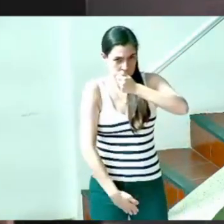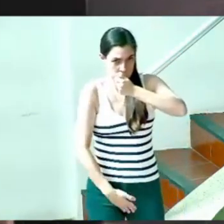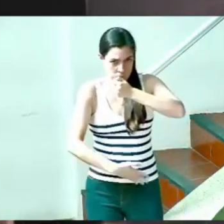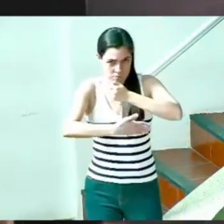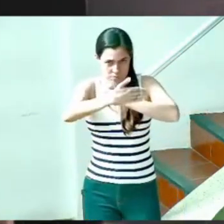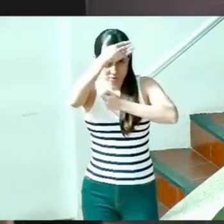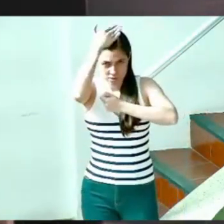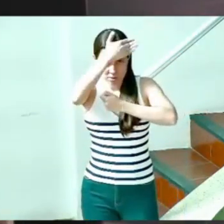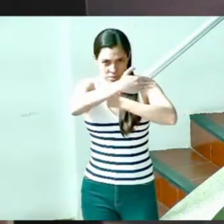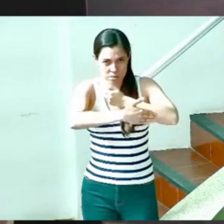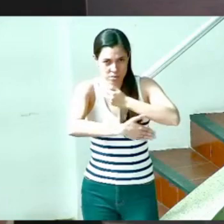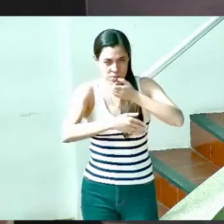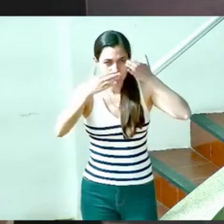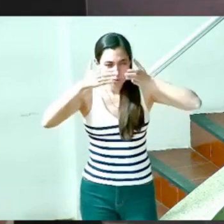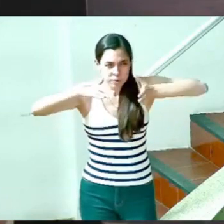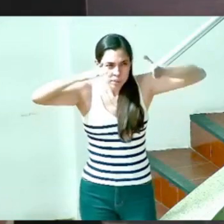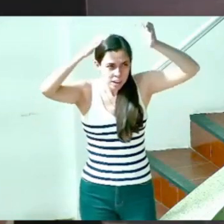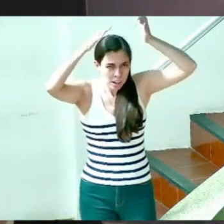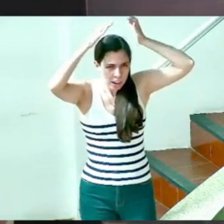diante de nós.